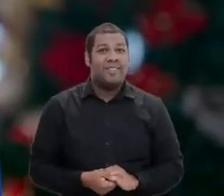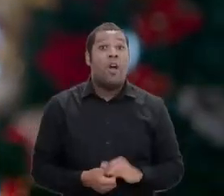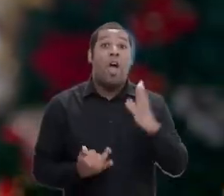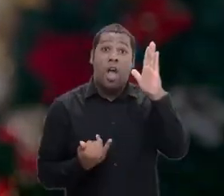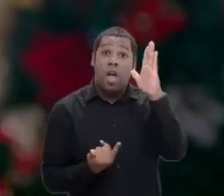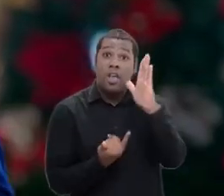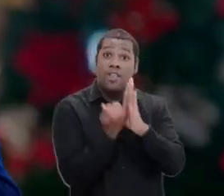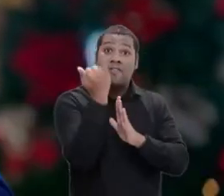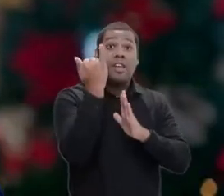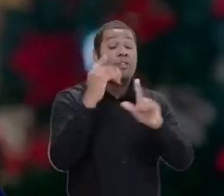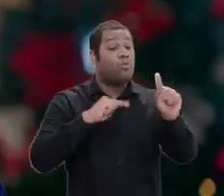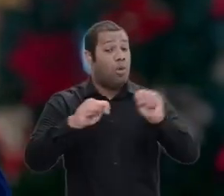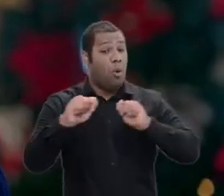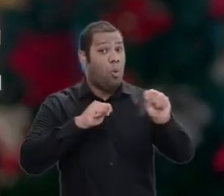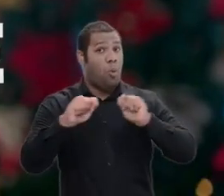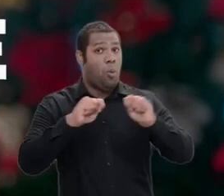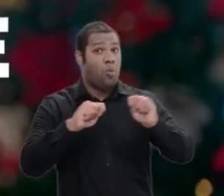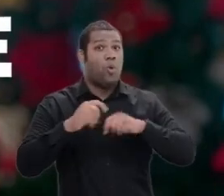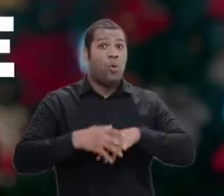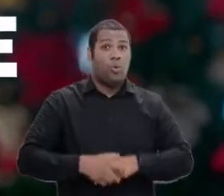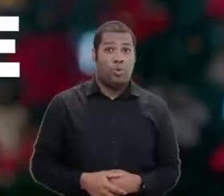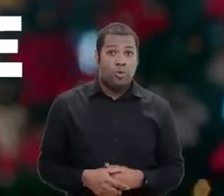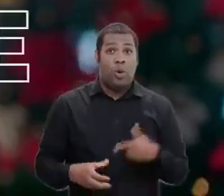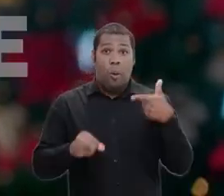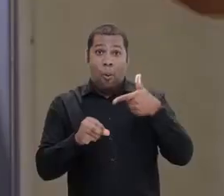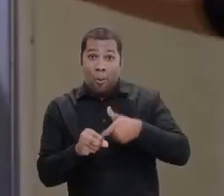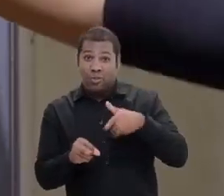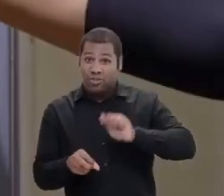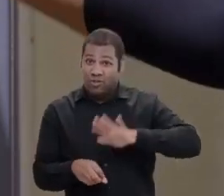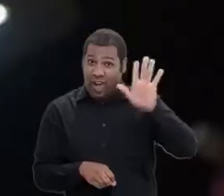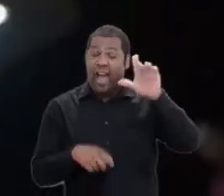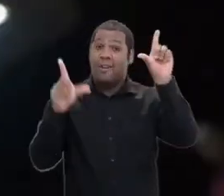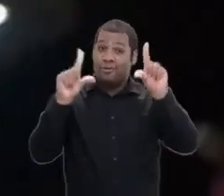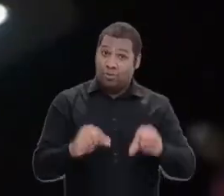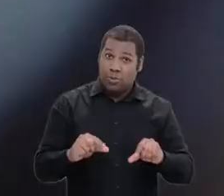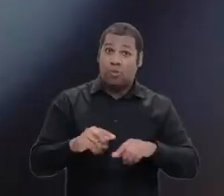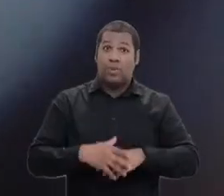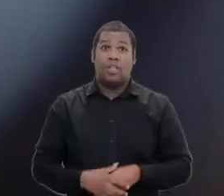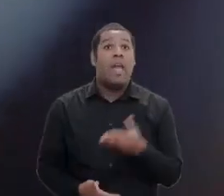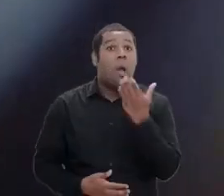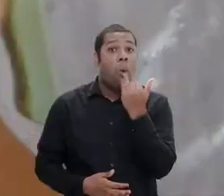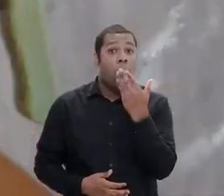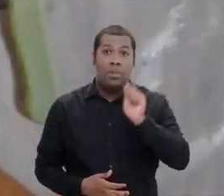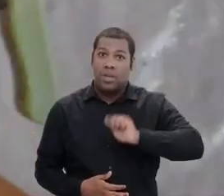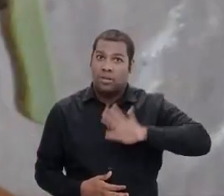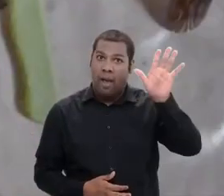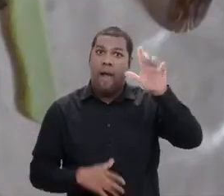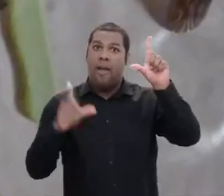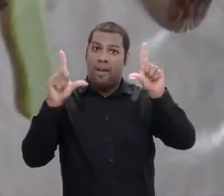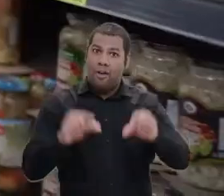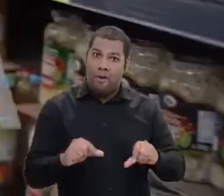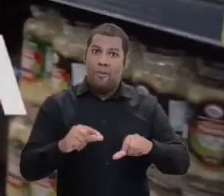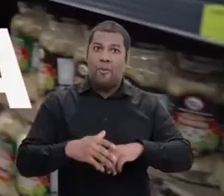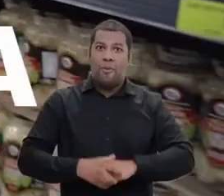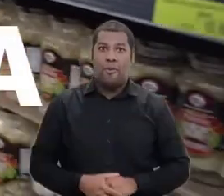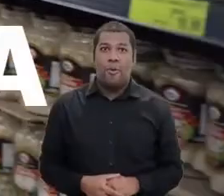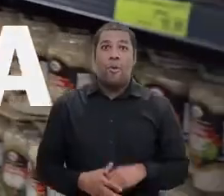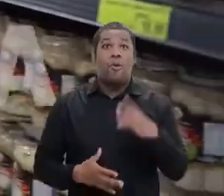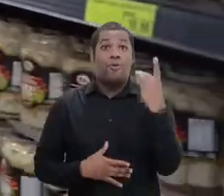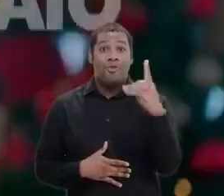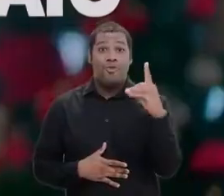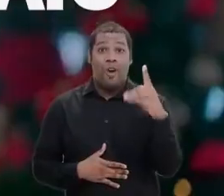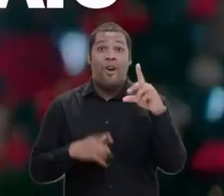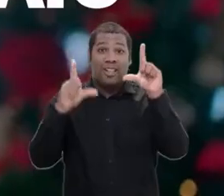do mercado. A inflação está sob controle. O preço dos combustíveis está caindo e a comida ficou mais